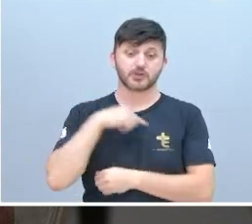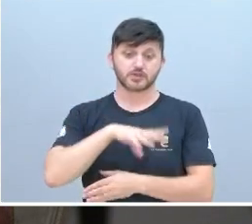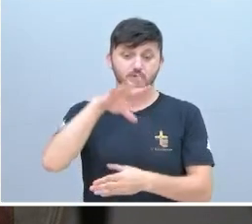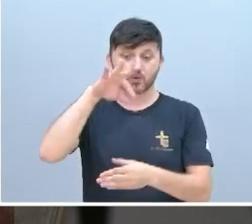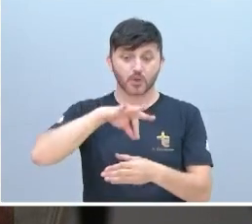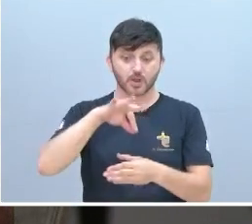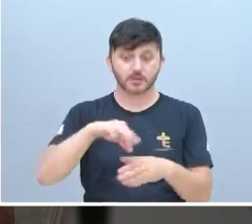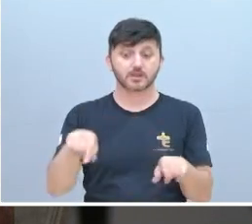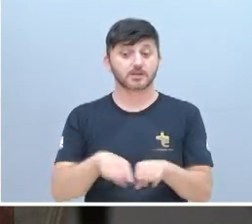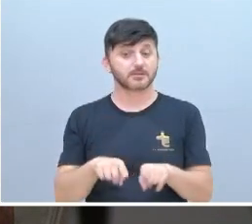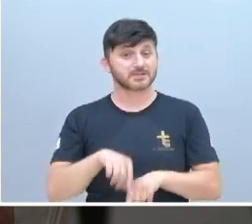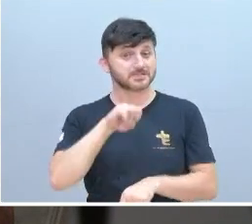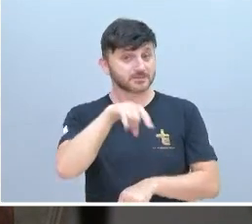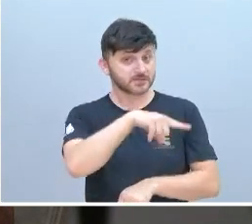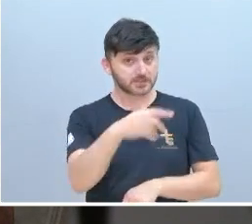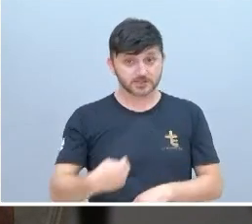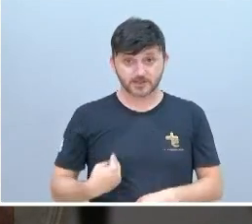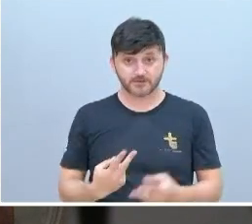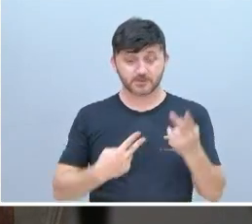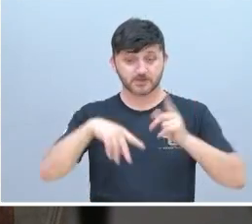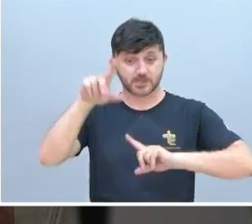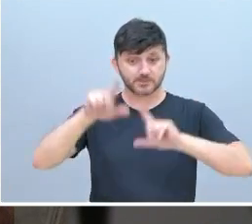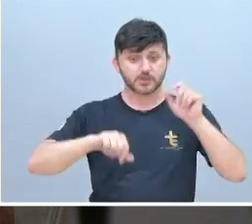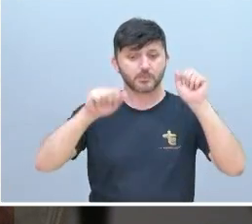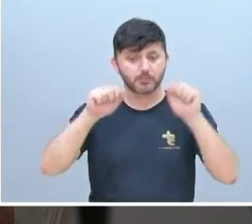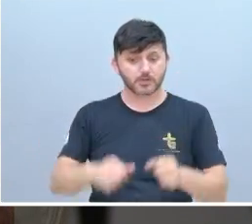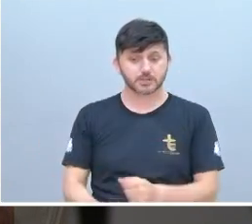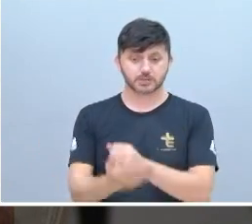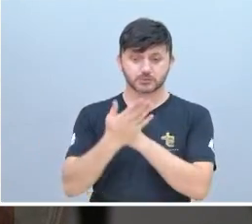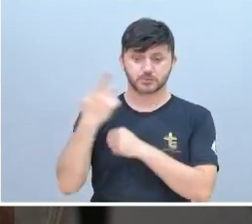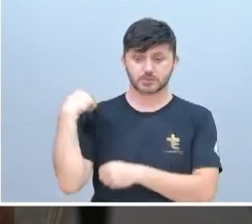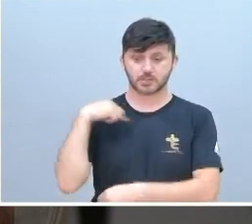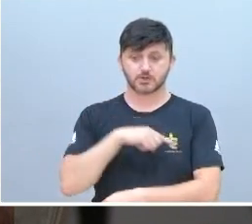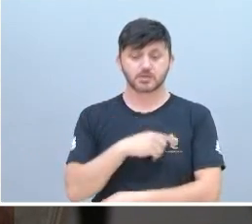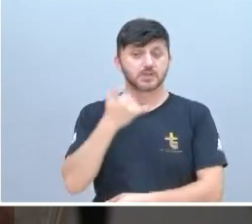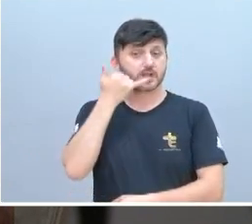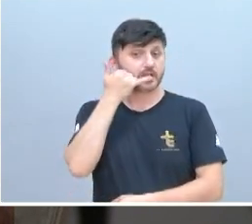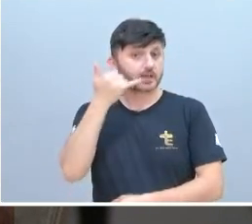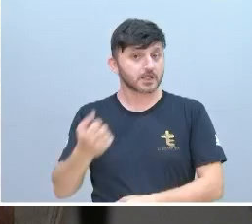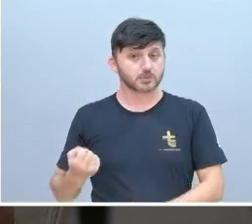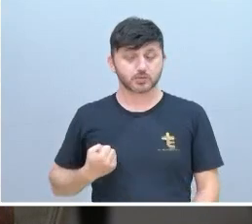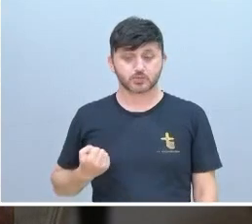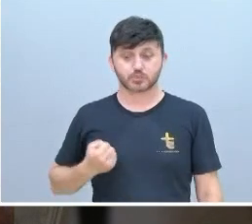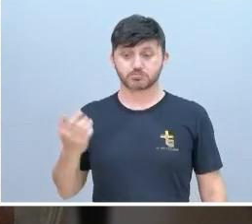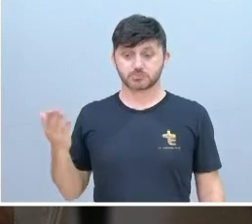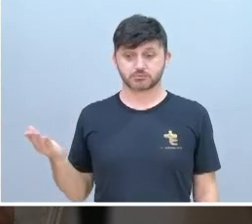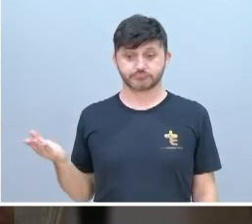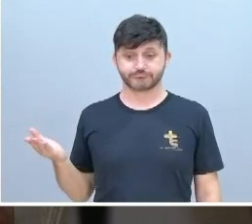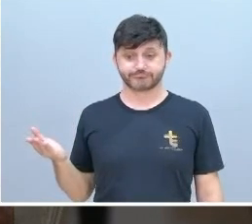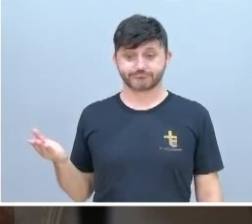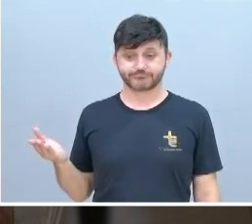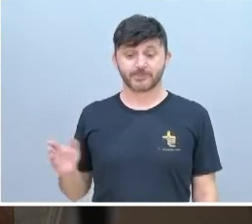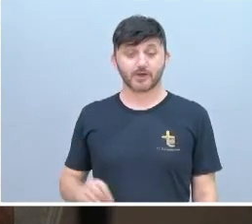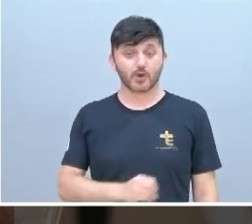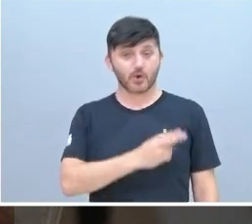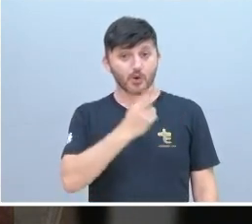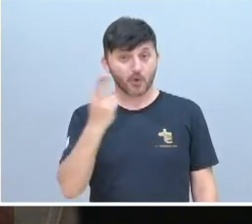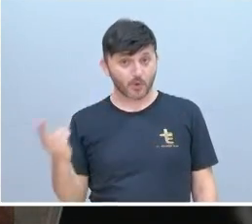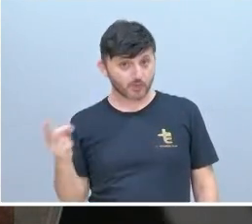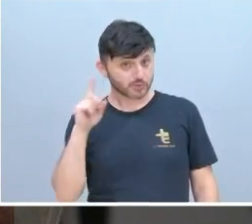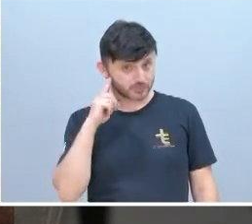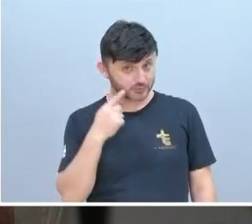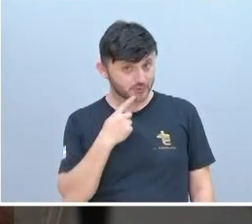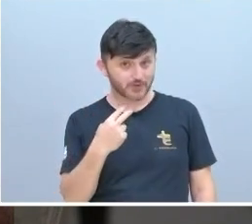oferta material. E você que nos acompanha, torne-se um associado da obra Evangelizar é Preciso. Ligue agora para